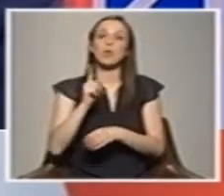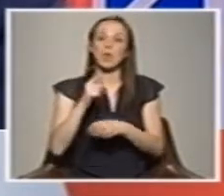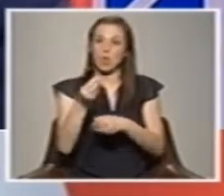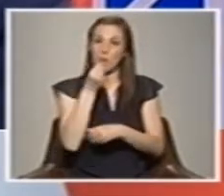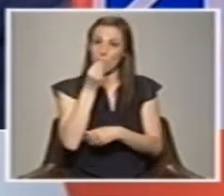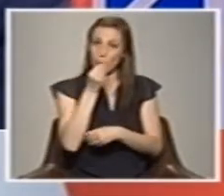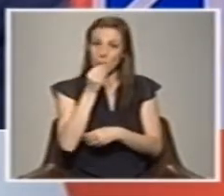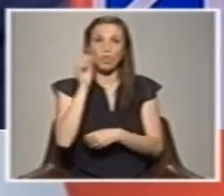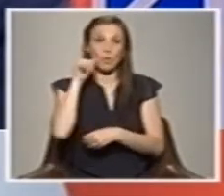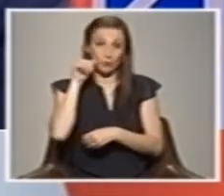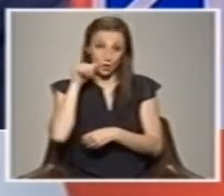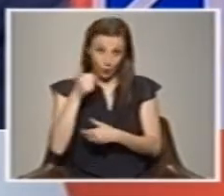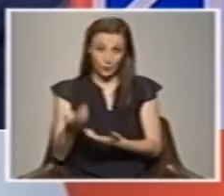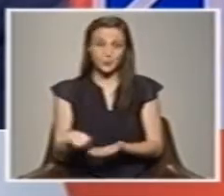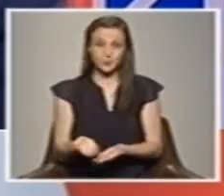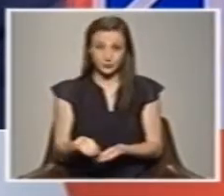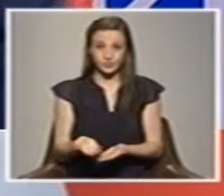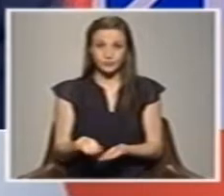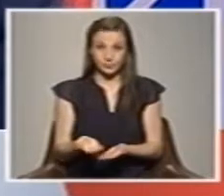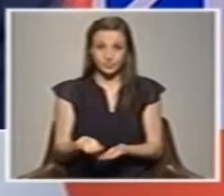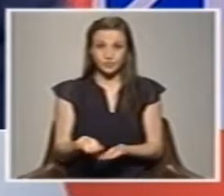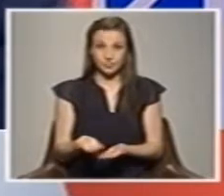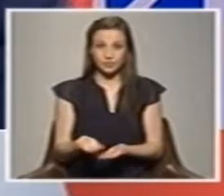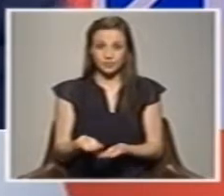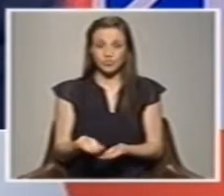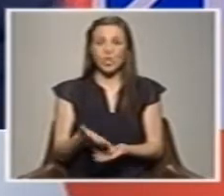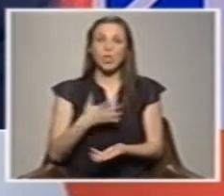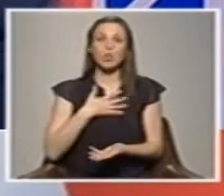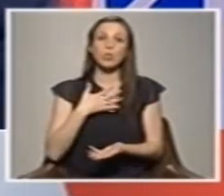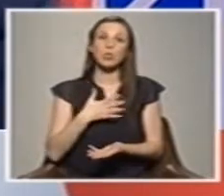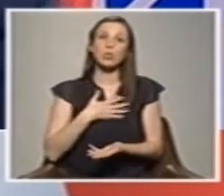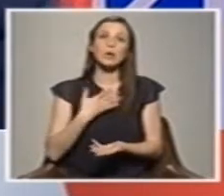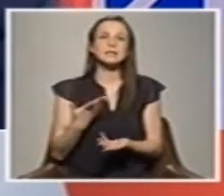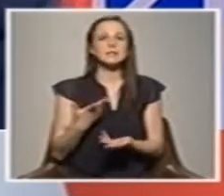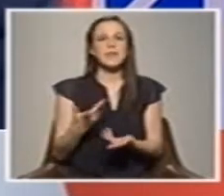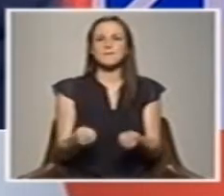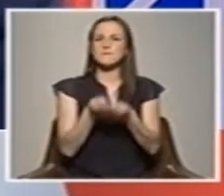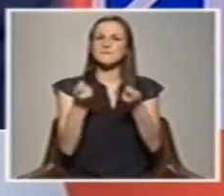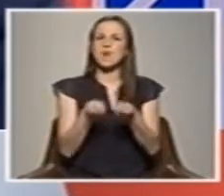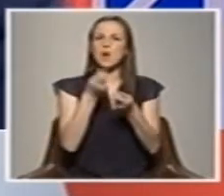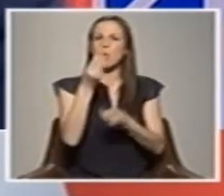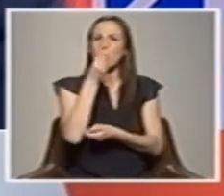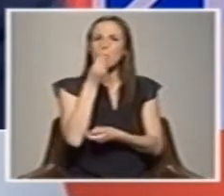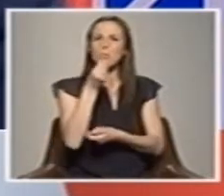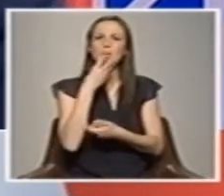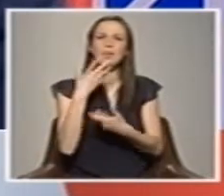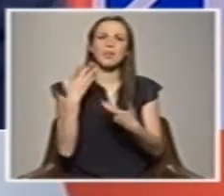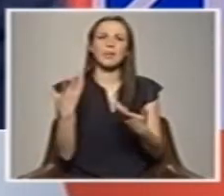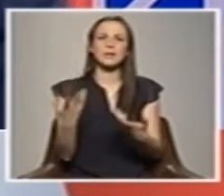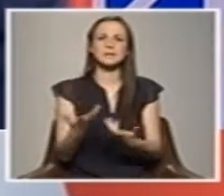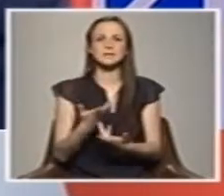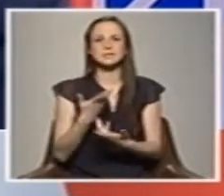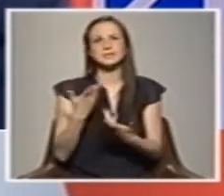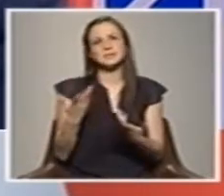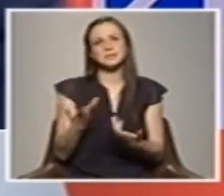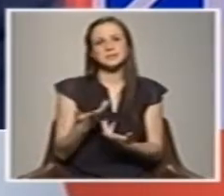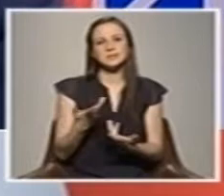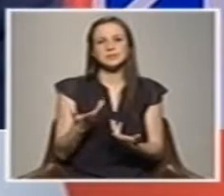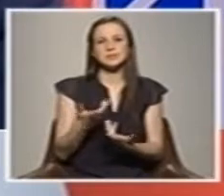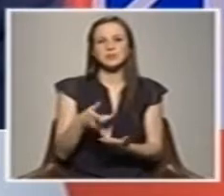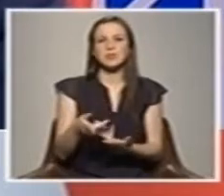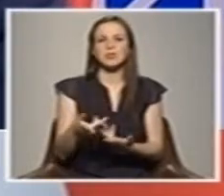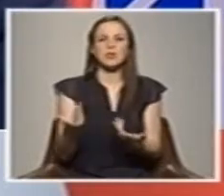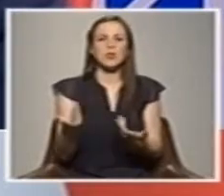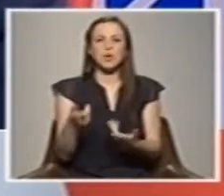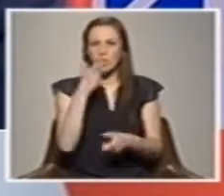vinhos, e por isso não queremos que se promova uma gastronomia que viva ao lado